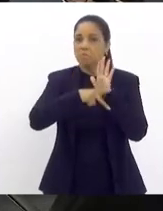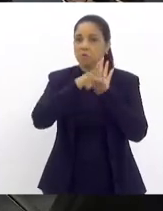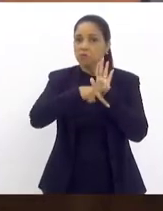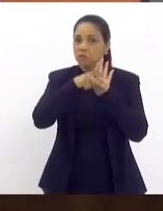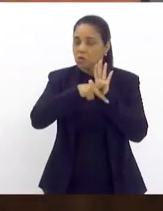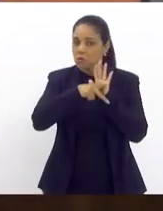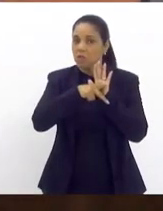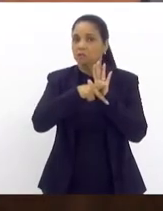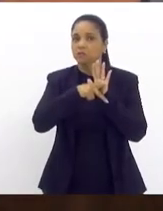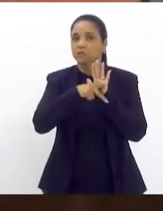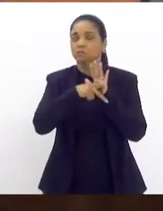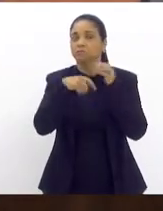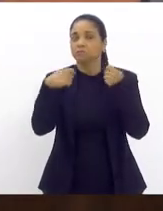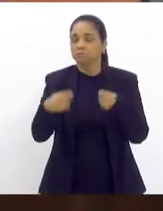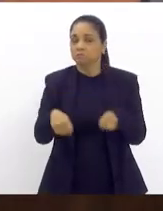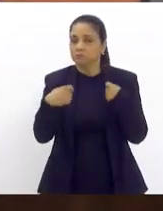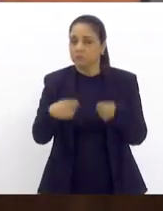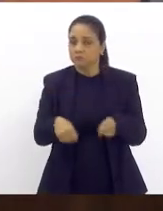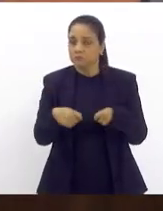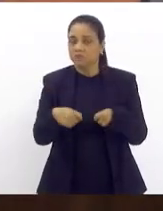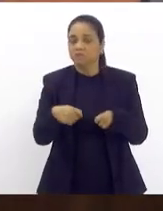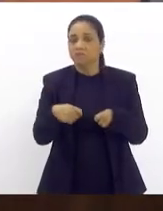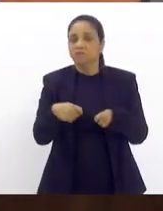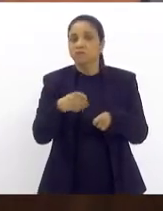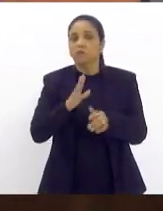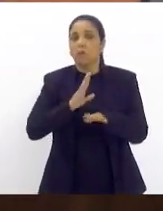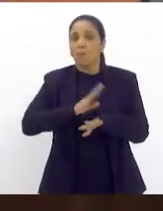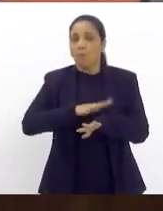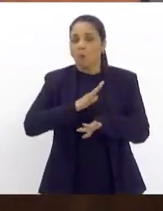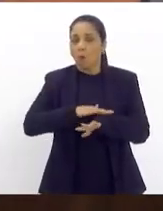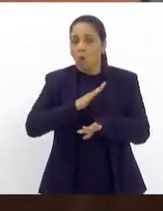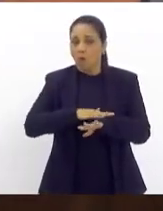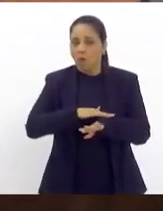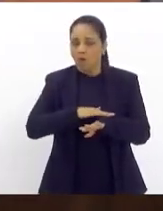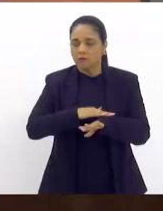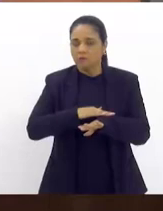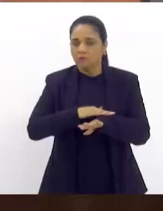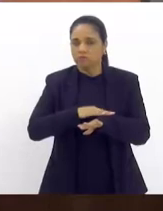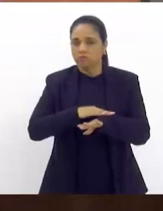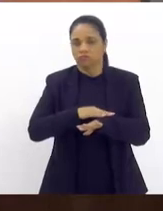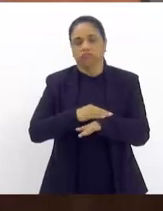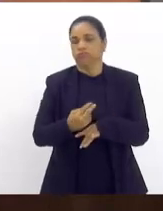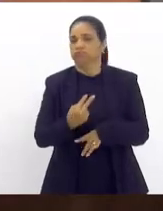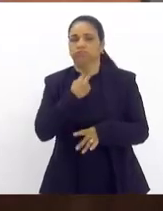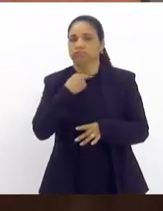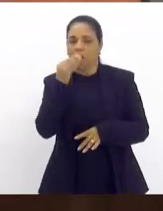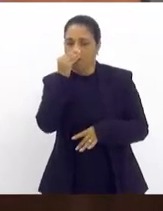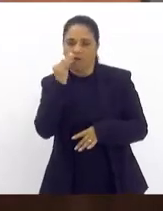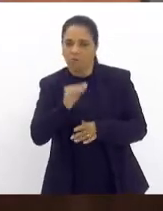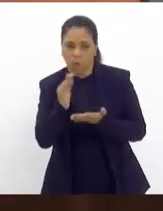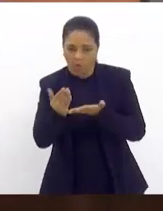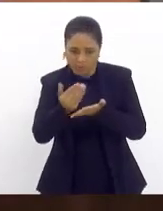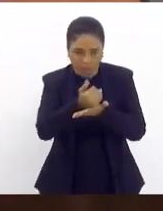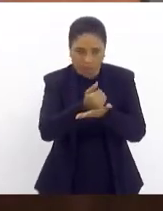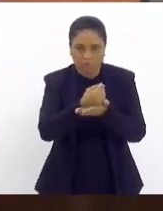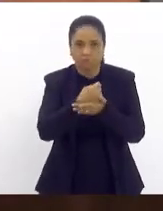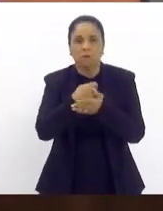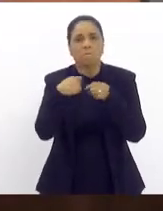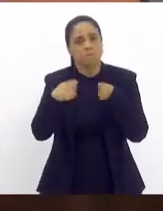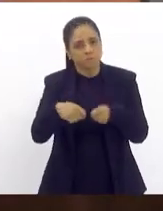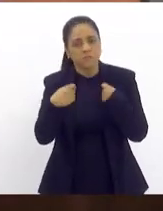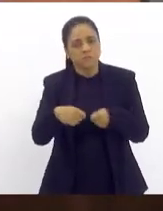mas eu preciso não ignorar os dados relativos a violência sexual